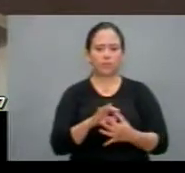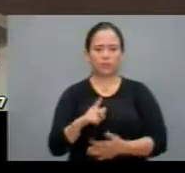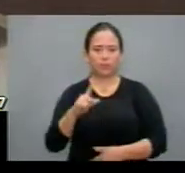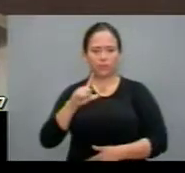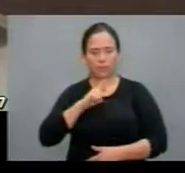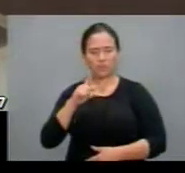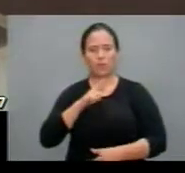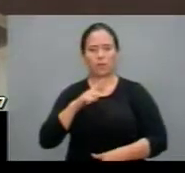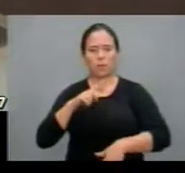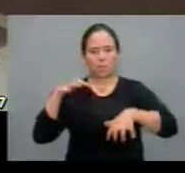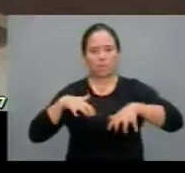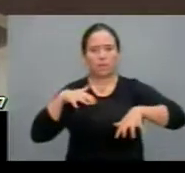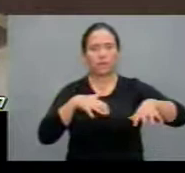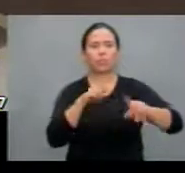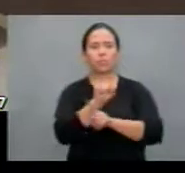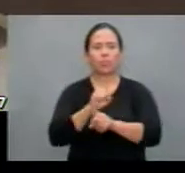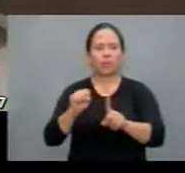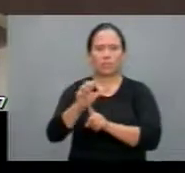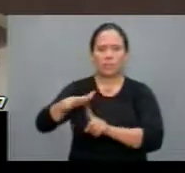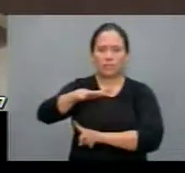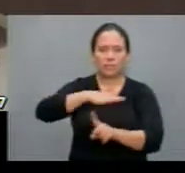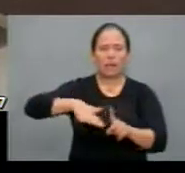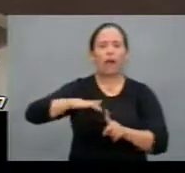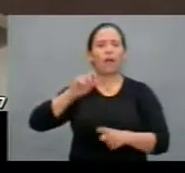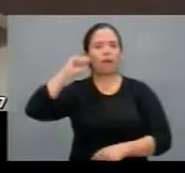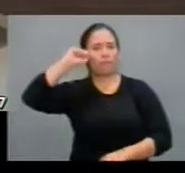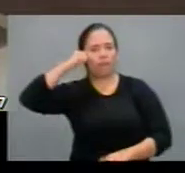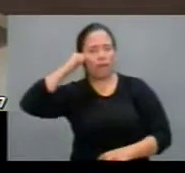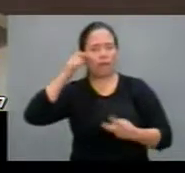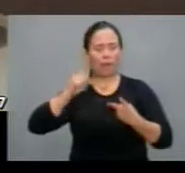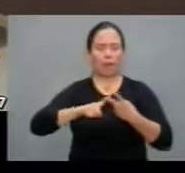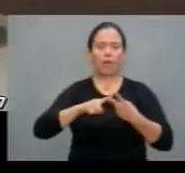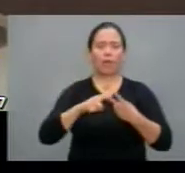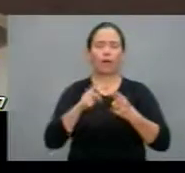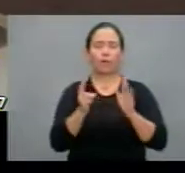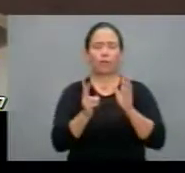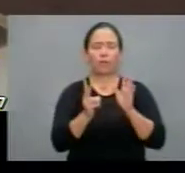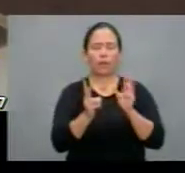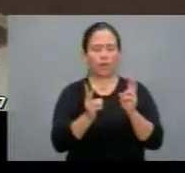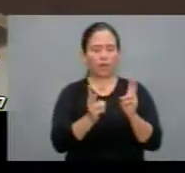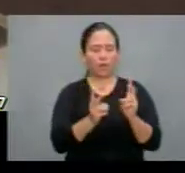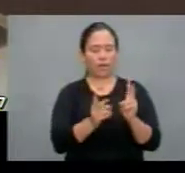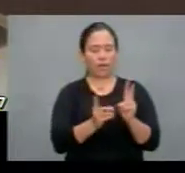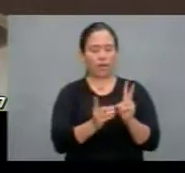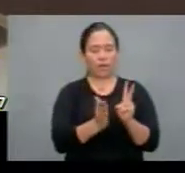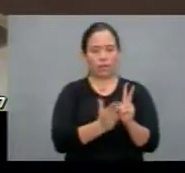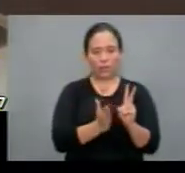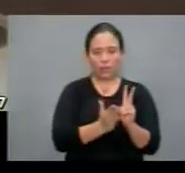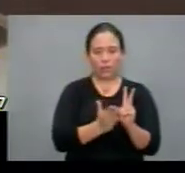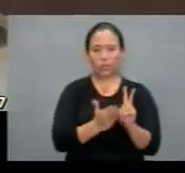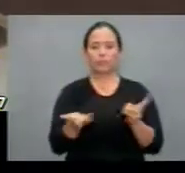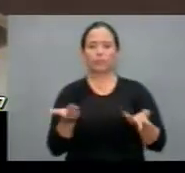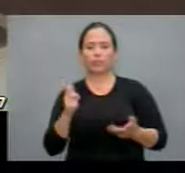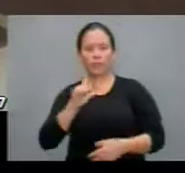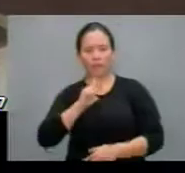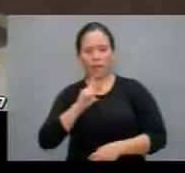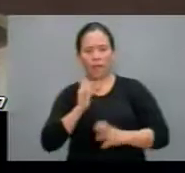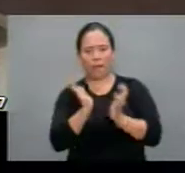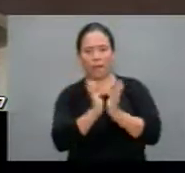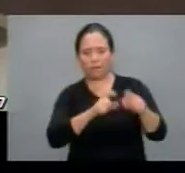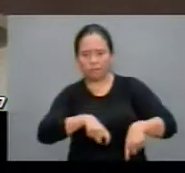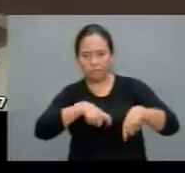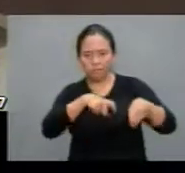movimentos sociais do campo, quilombolas, indígenas, povos tradicionais, camponeses sem terra, pequenos